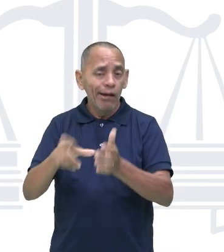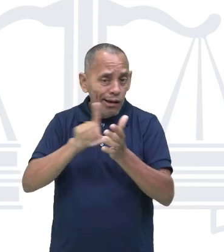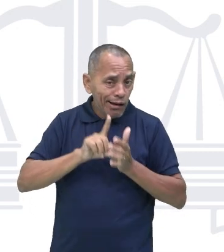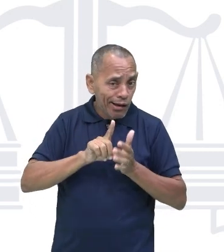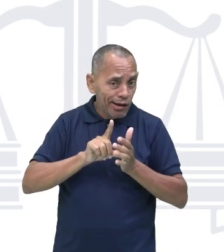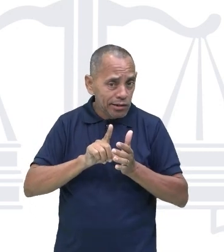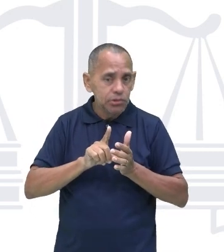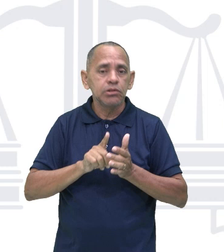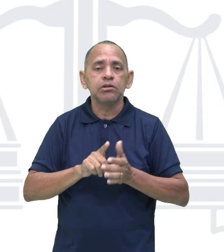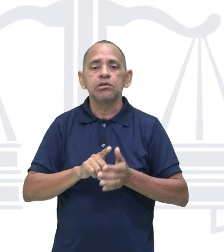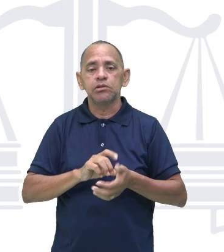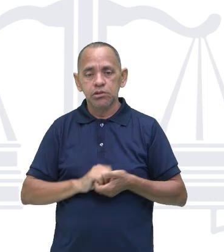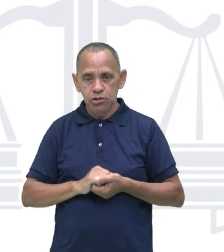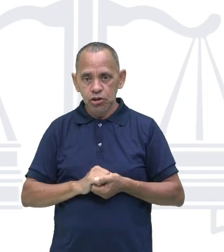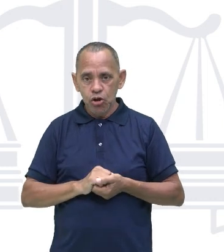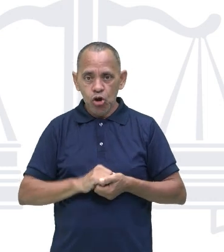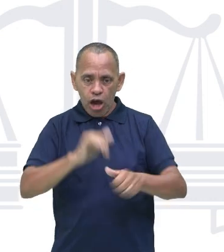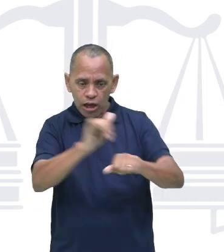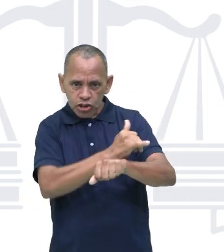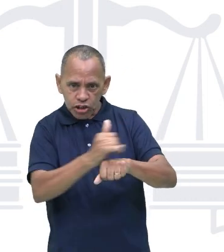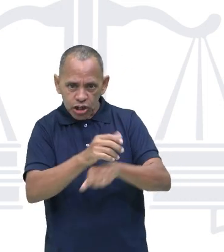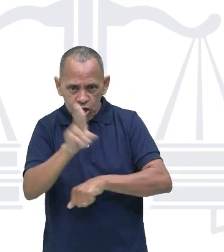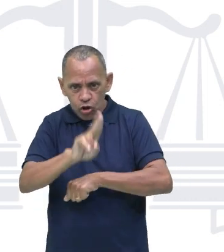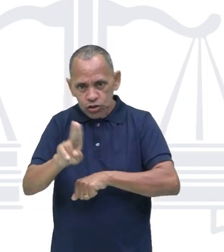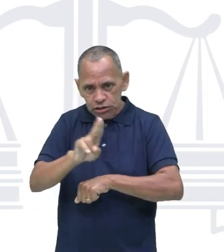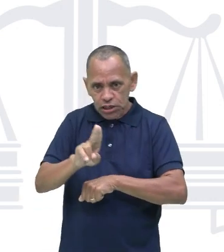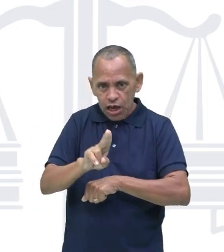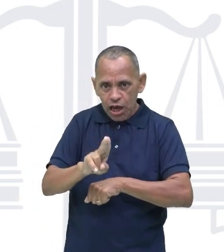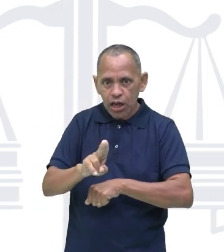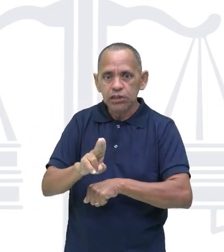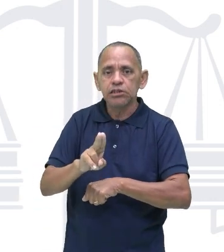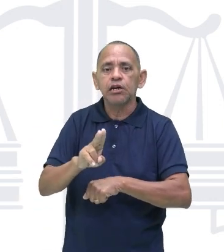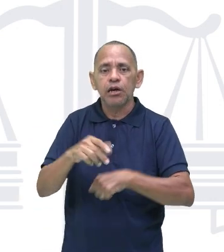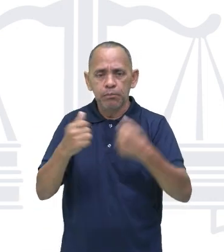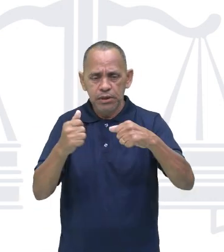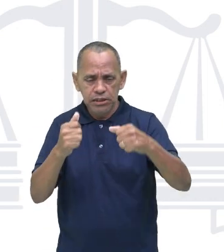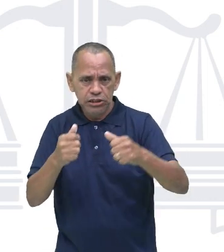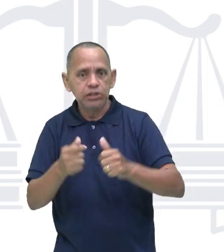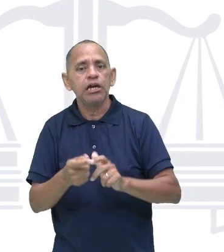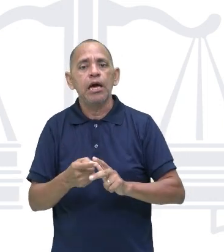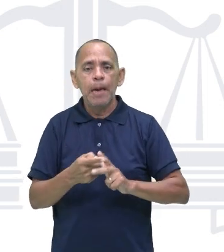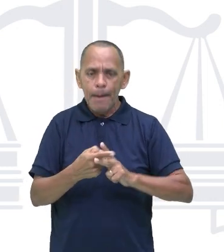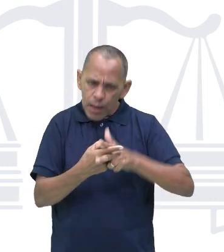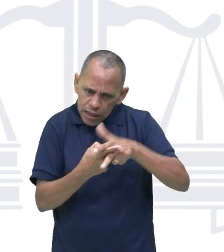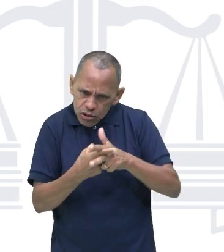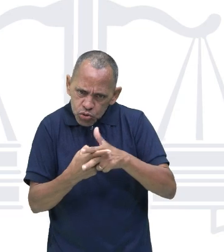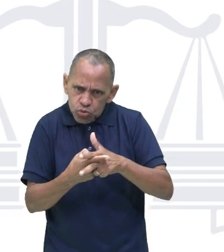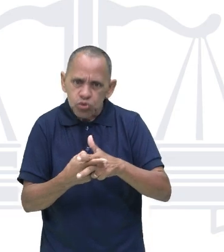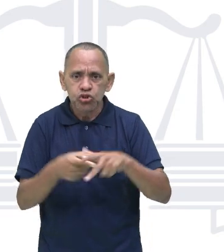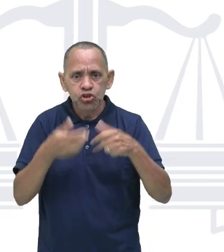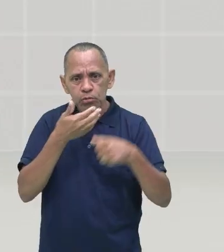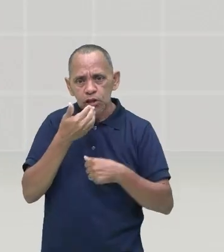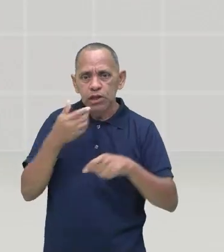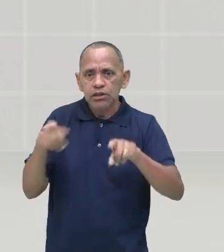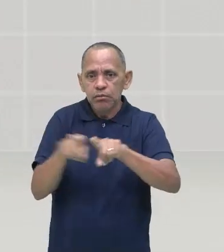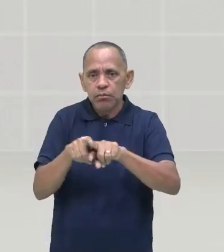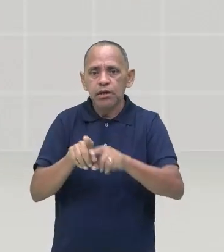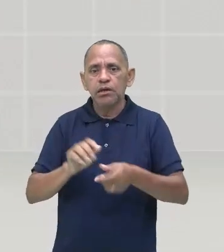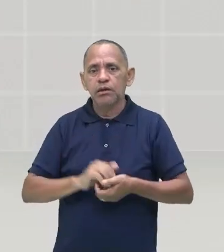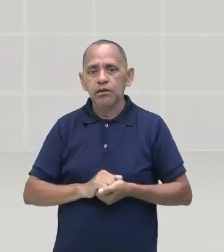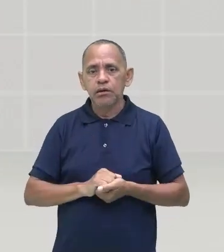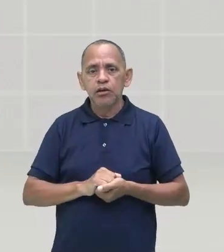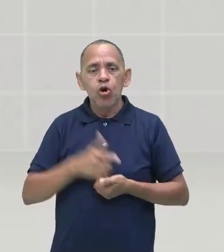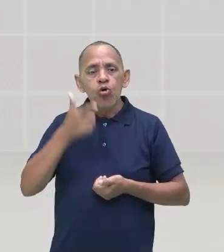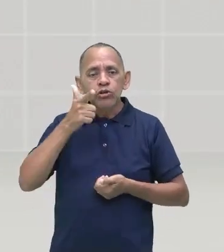eu estou observando que eu estou realizando uma ação, mas essa ação não está me dando um resultado bom, eu consegui observar que